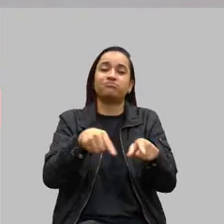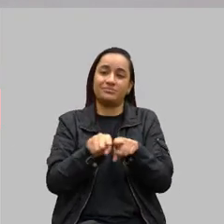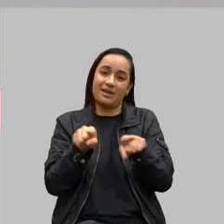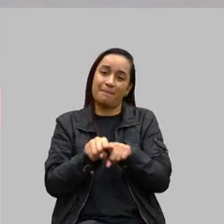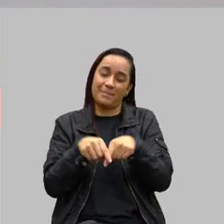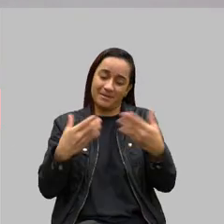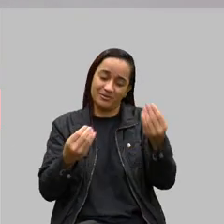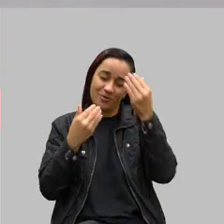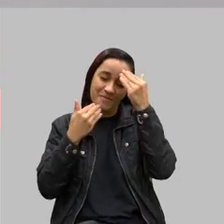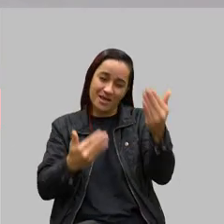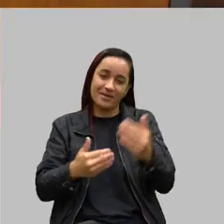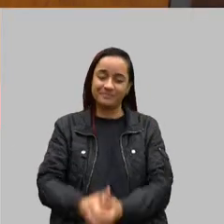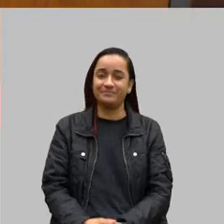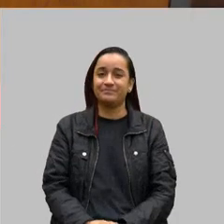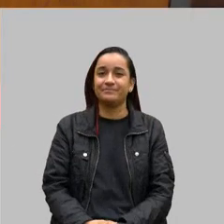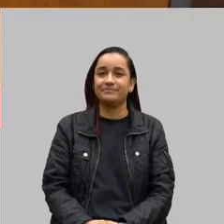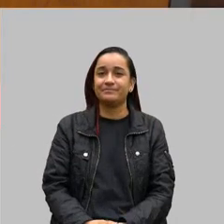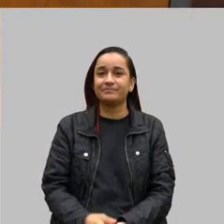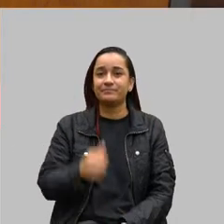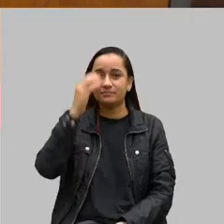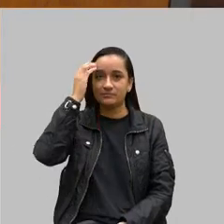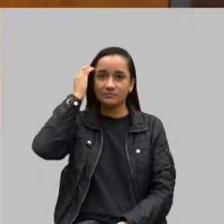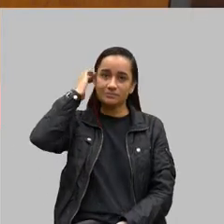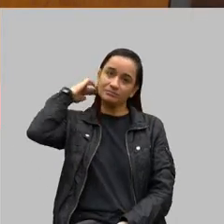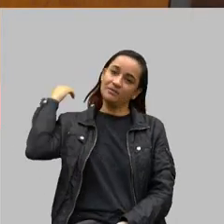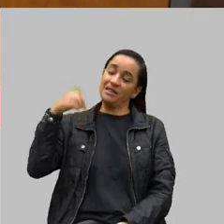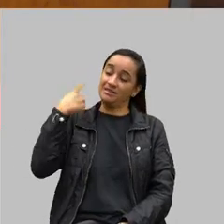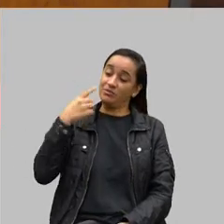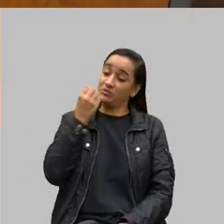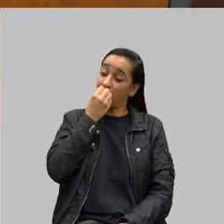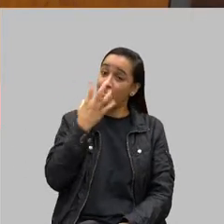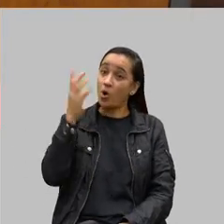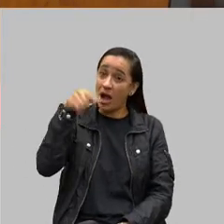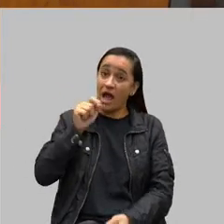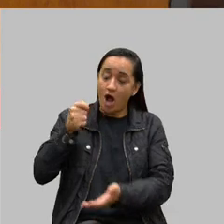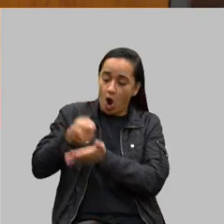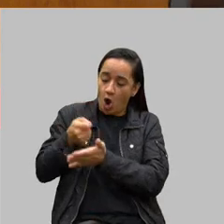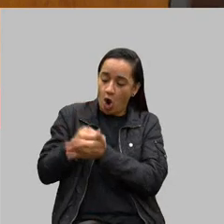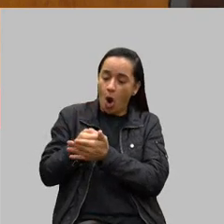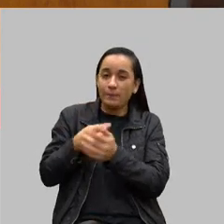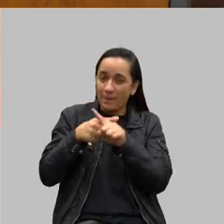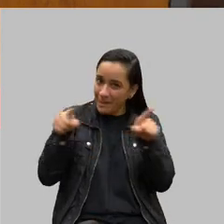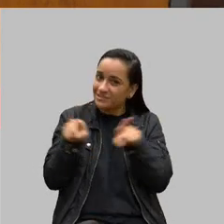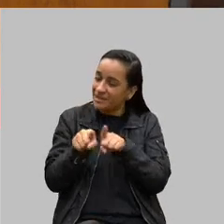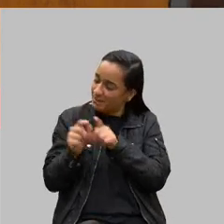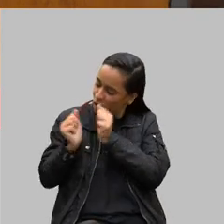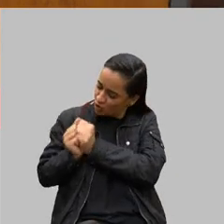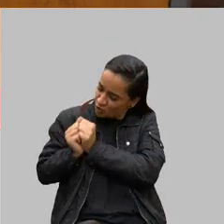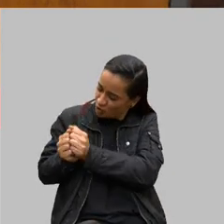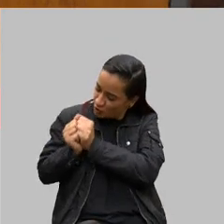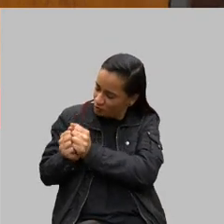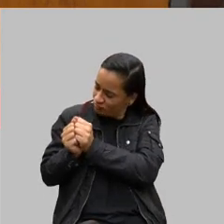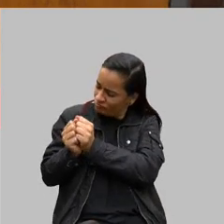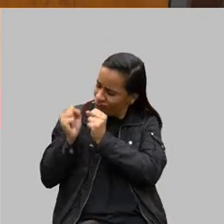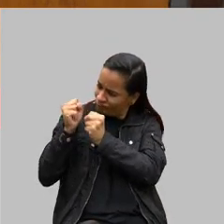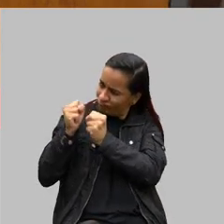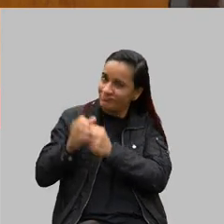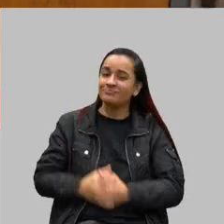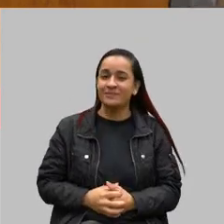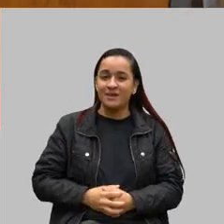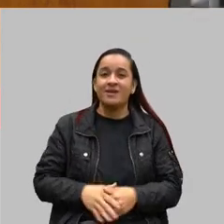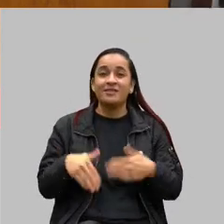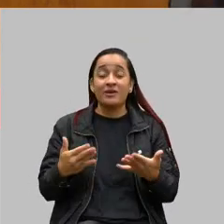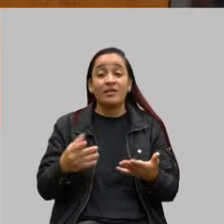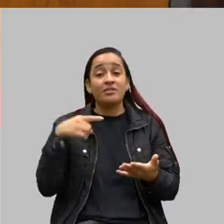muito obrigada deputada boa é essa né que cobra mas que tá junto tá firme deputado